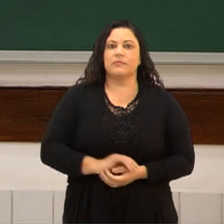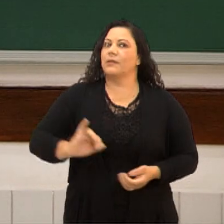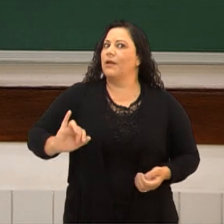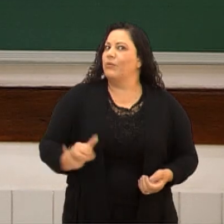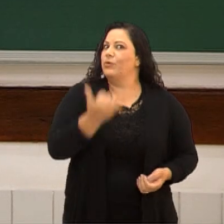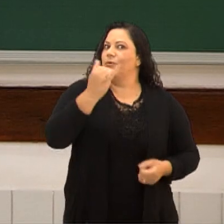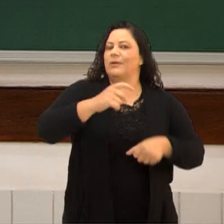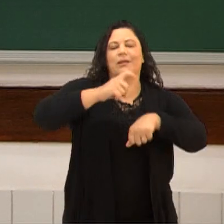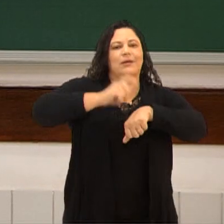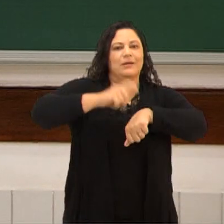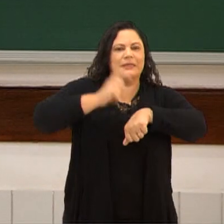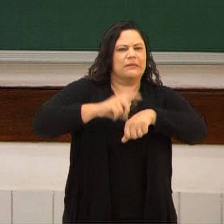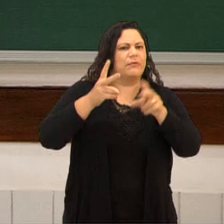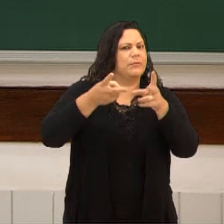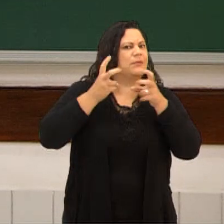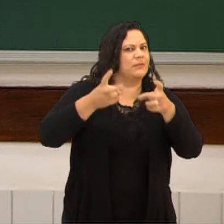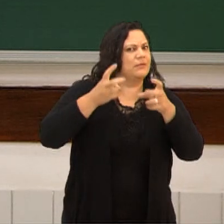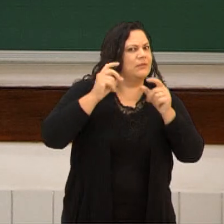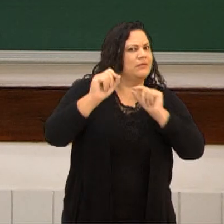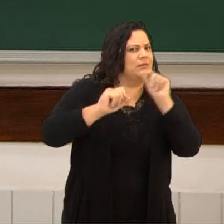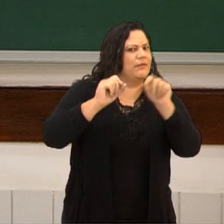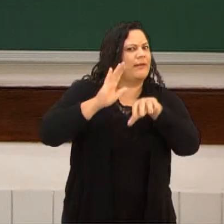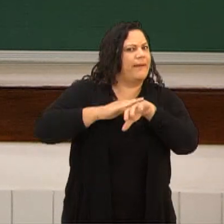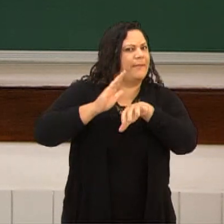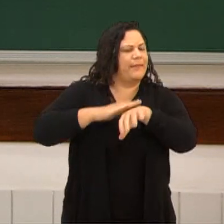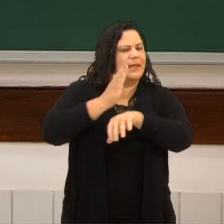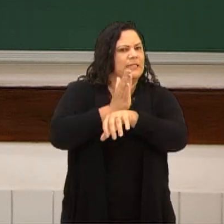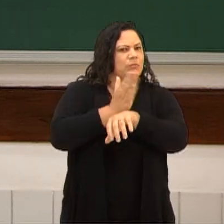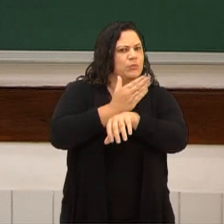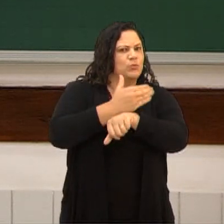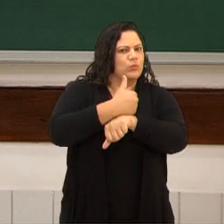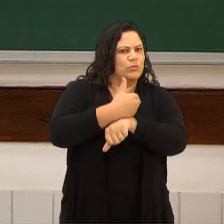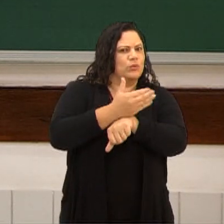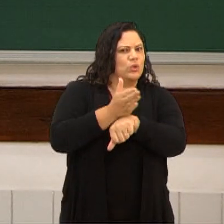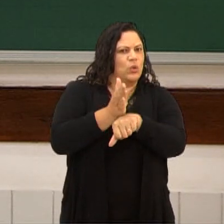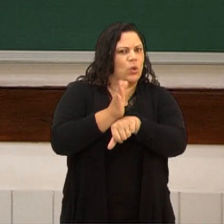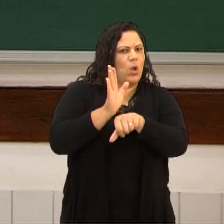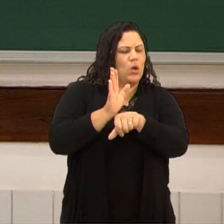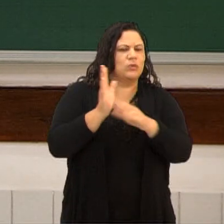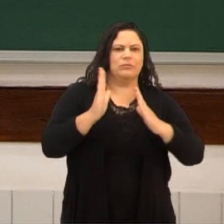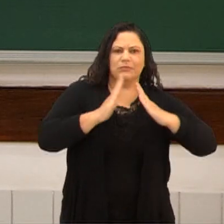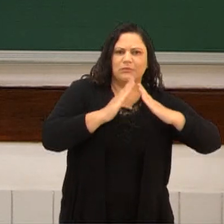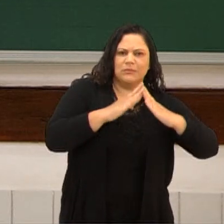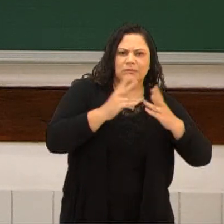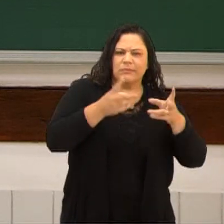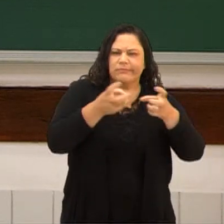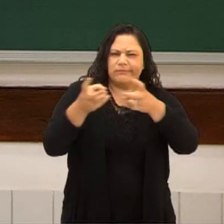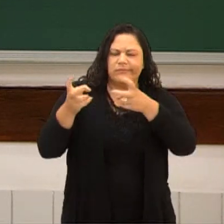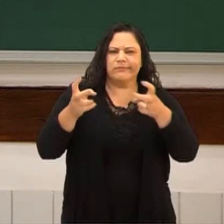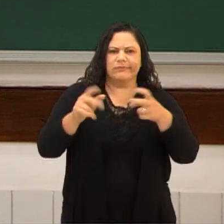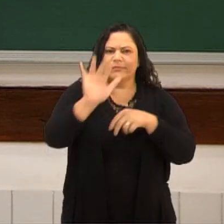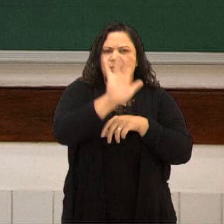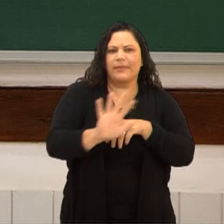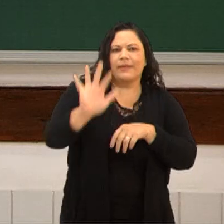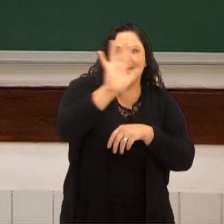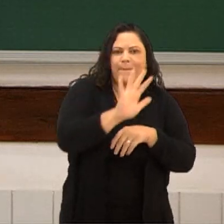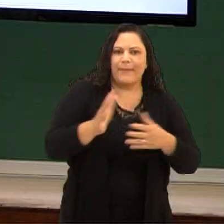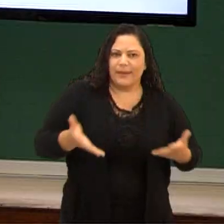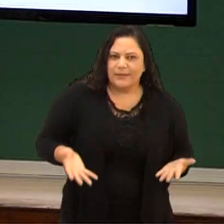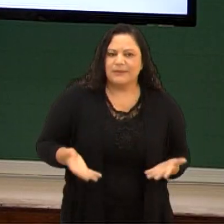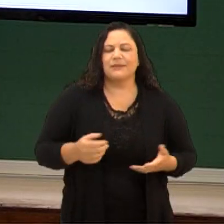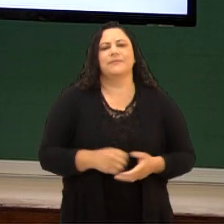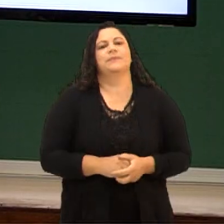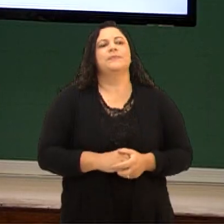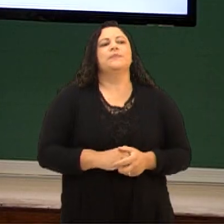Aproveitaram esse tempinho também para observar um pouquinho mais o relógio da casa de vocês? Ou visualizarem a imagem que a professora colocou? Então